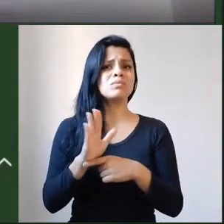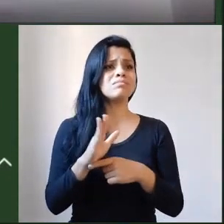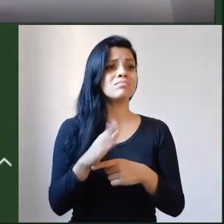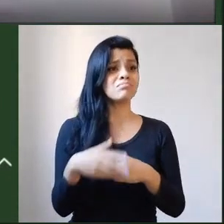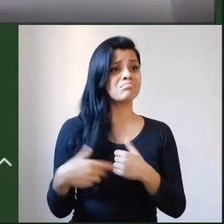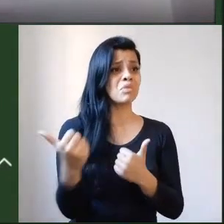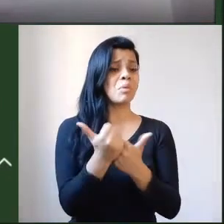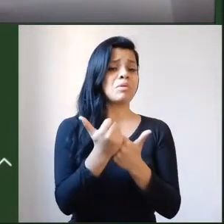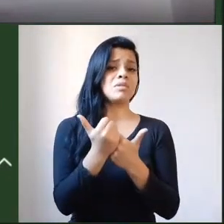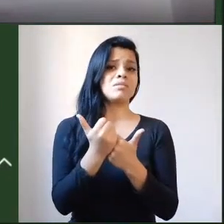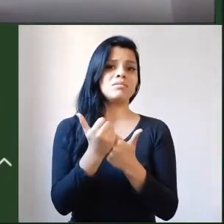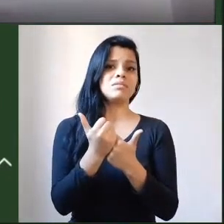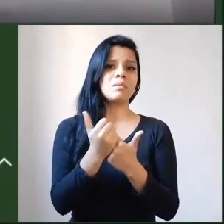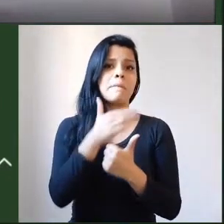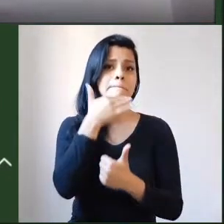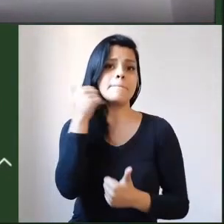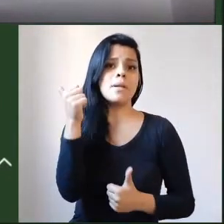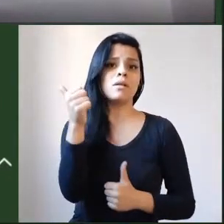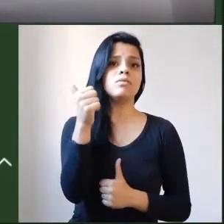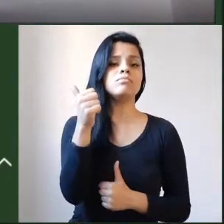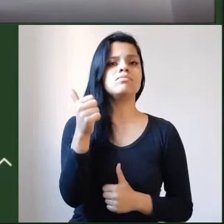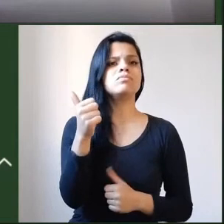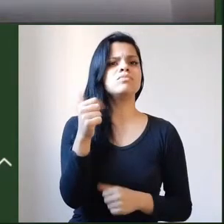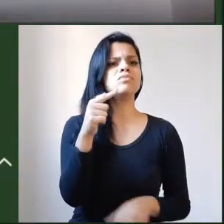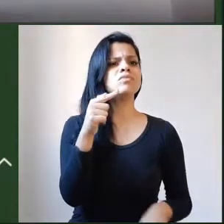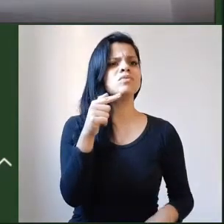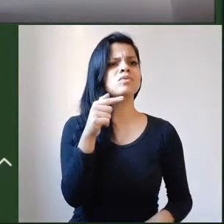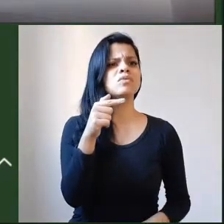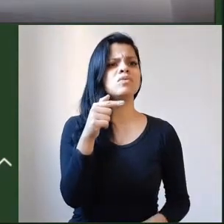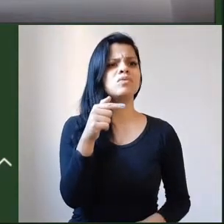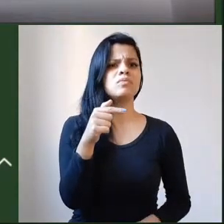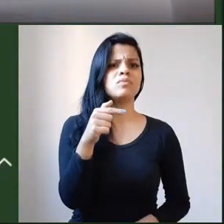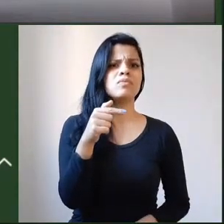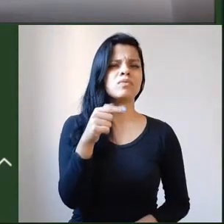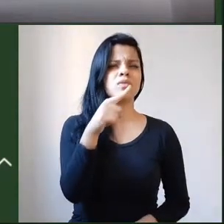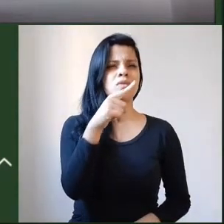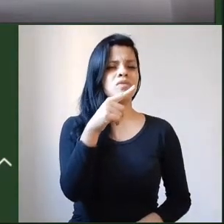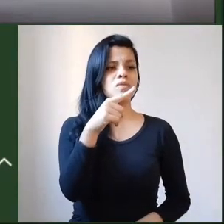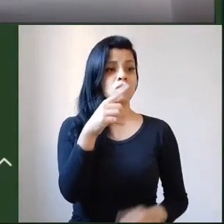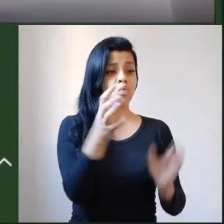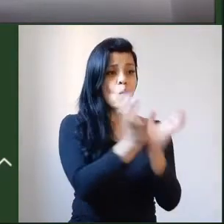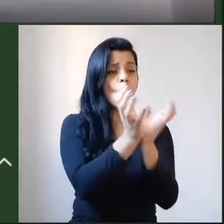vocês e pela equipe médica era a melhor e a mais adequada naquele momento. Como que isso repercutia em